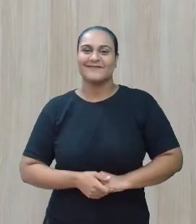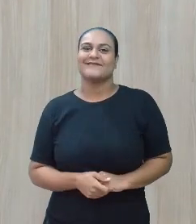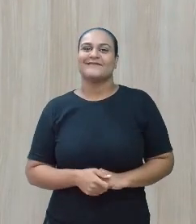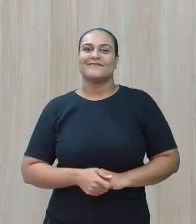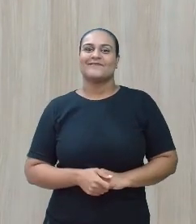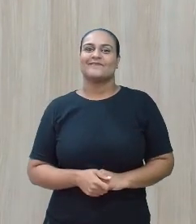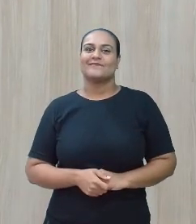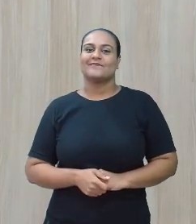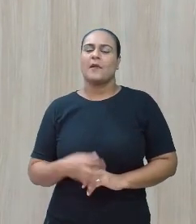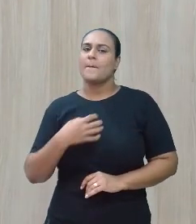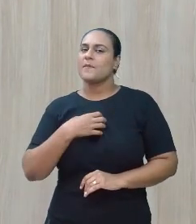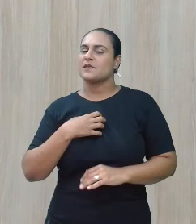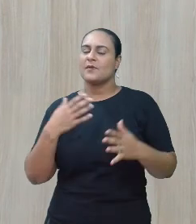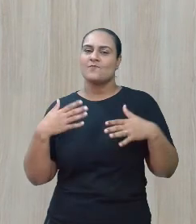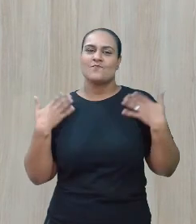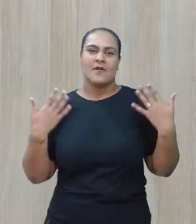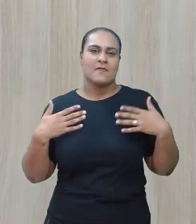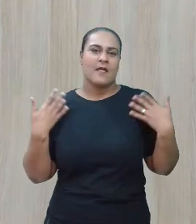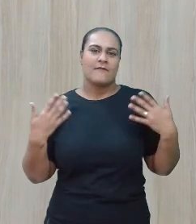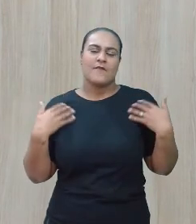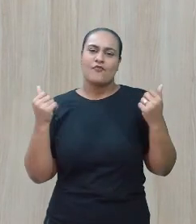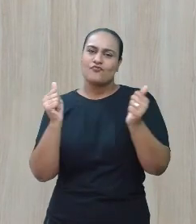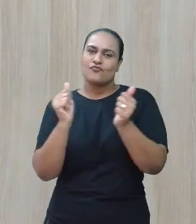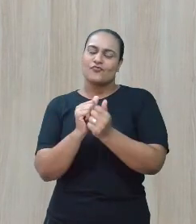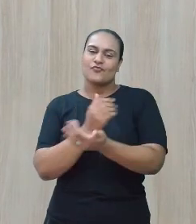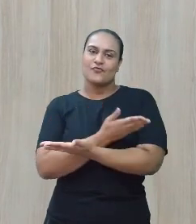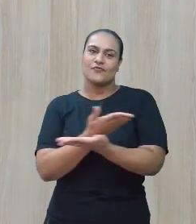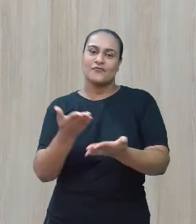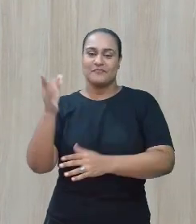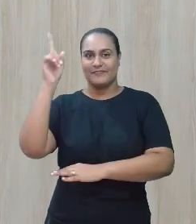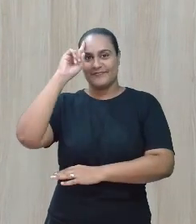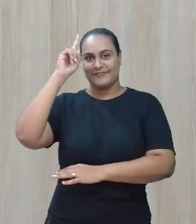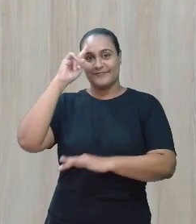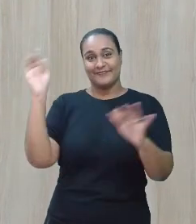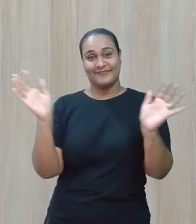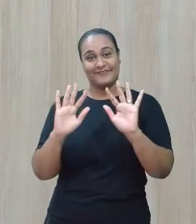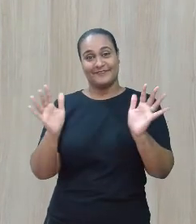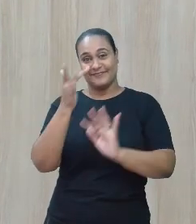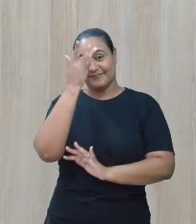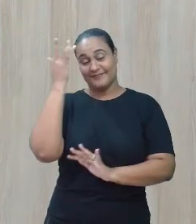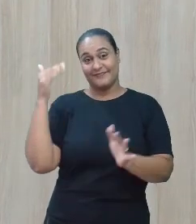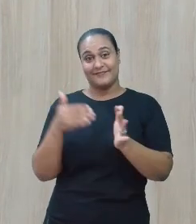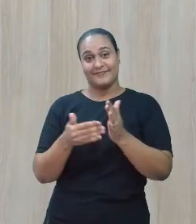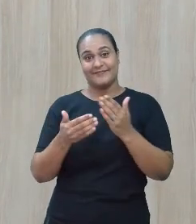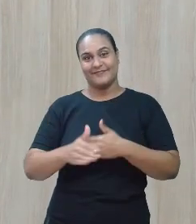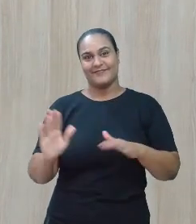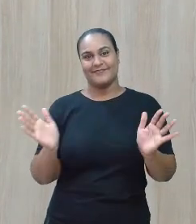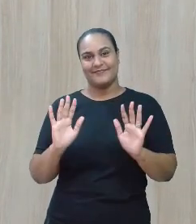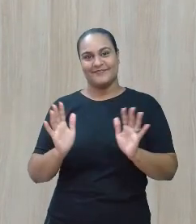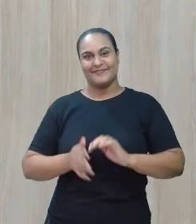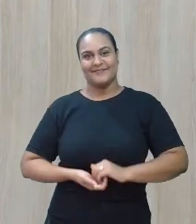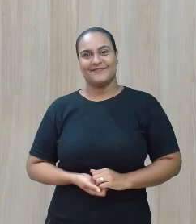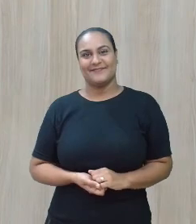é uma alegria estar com vocês todos os dias. Então, tchau, pessoal. Até a próxima.